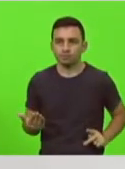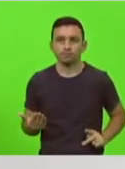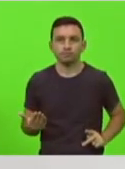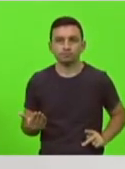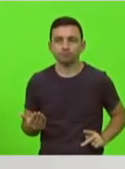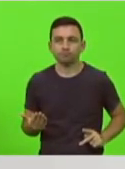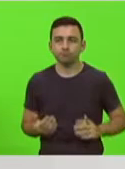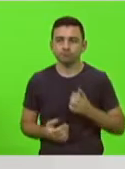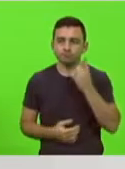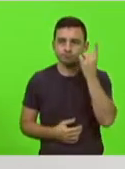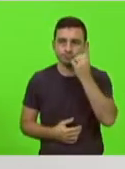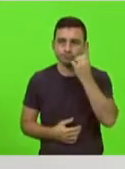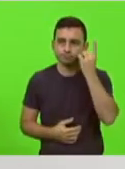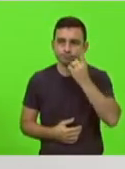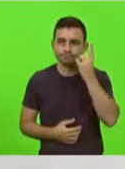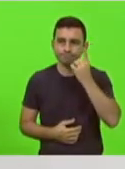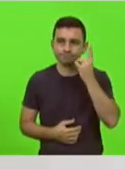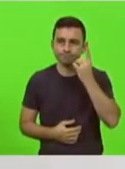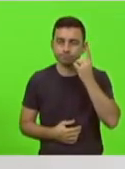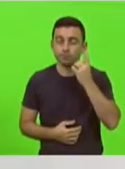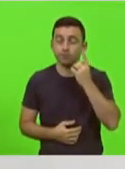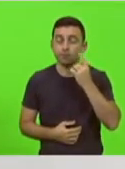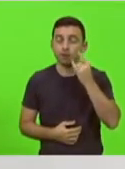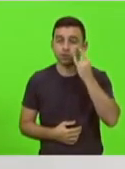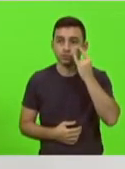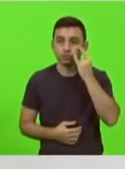deputado Maurício Scudlark,